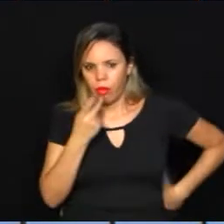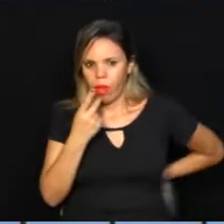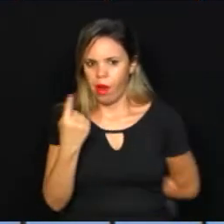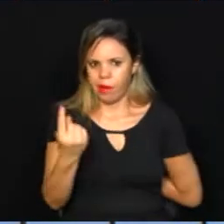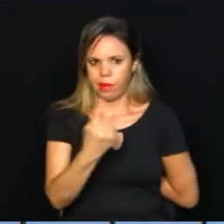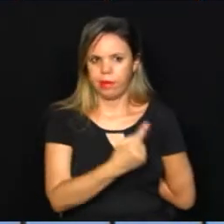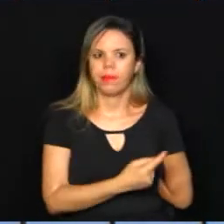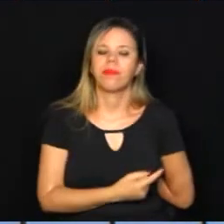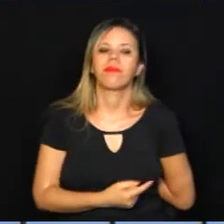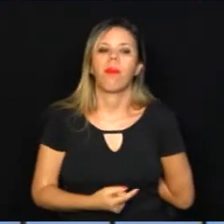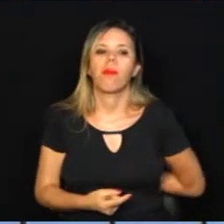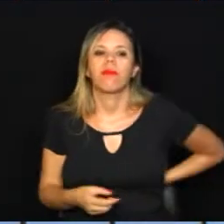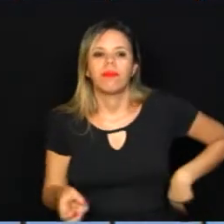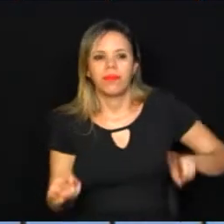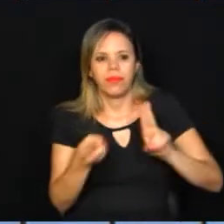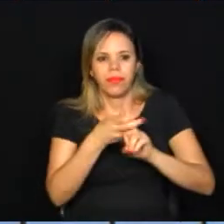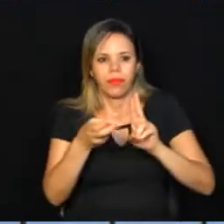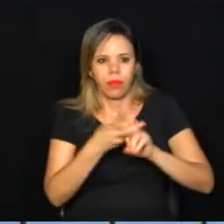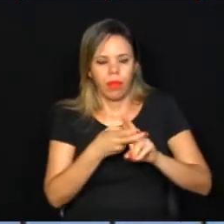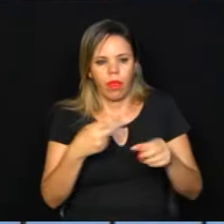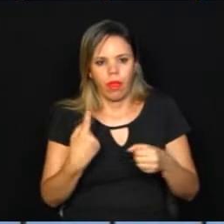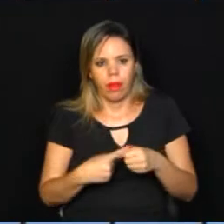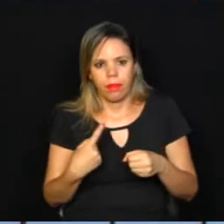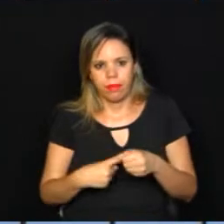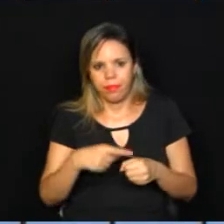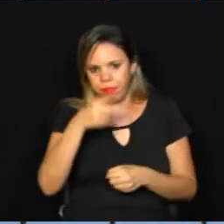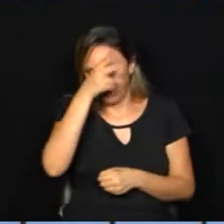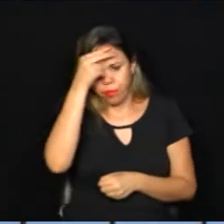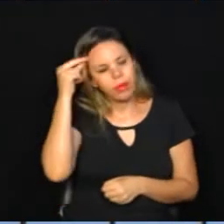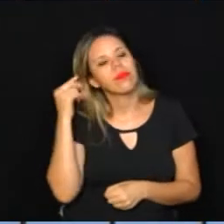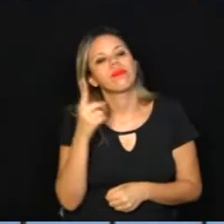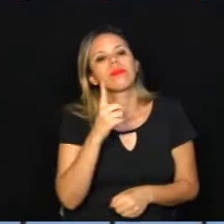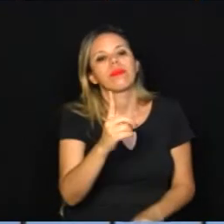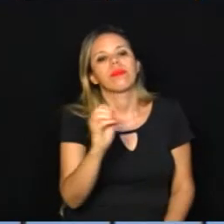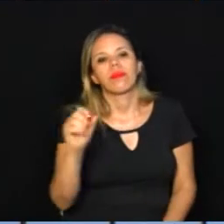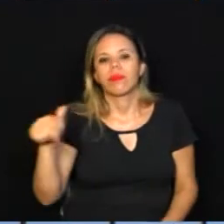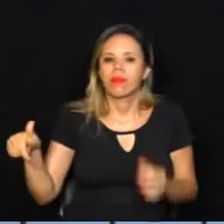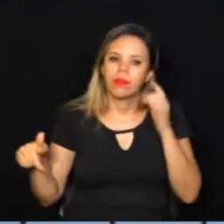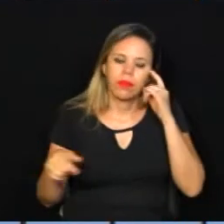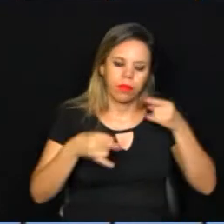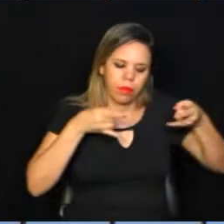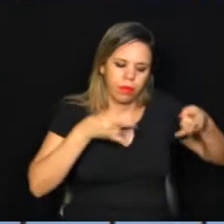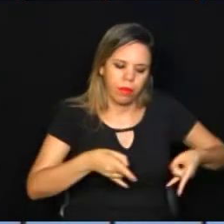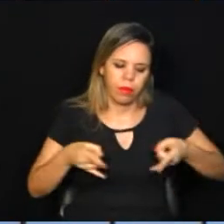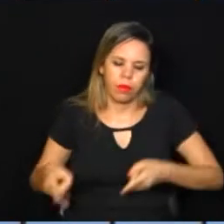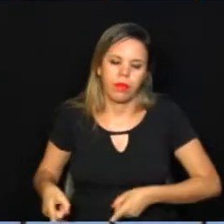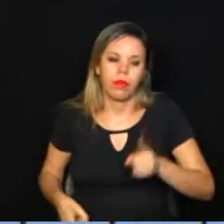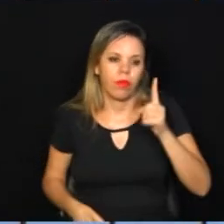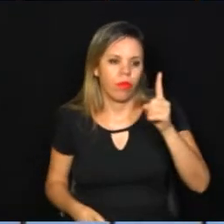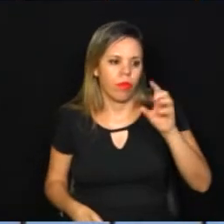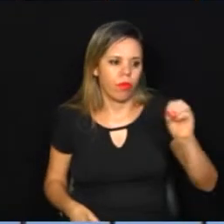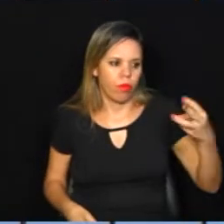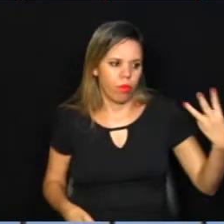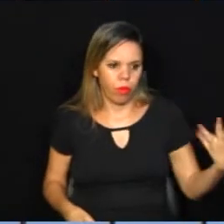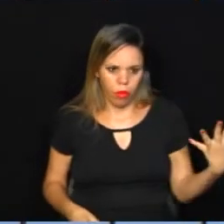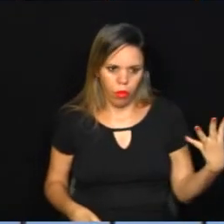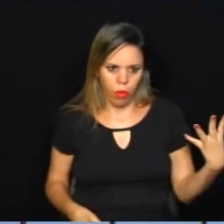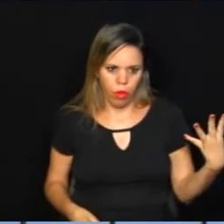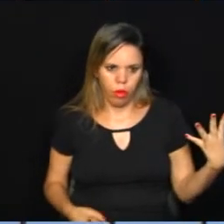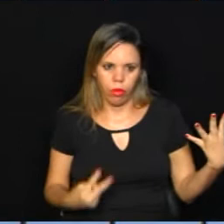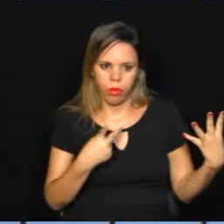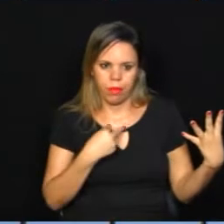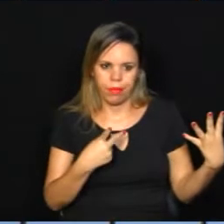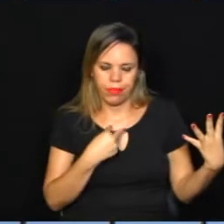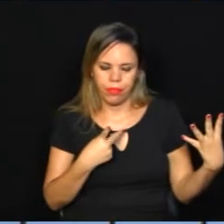um. Olha, no SUS municipal, 107 leitos, dos quais 104 ocupados, uma